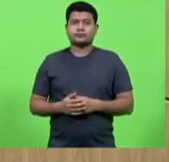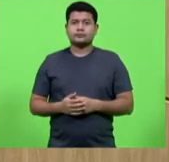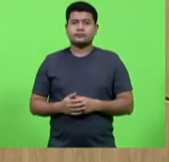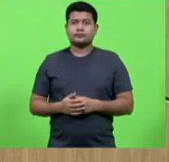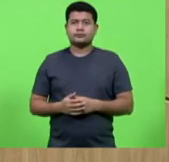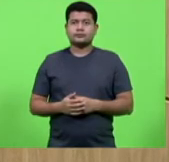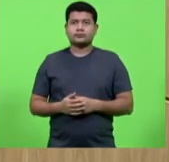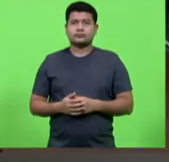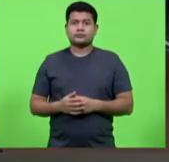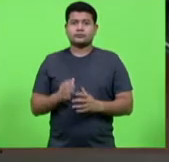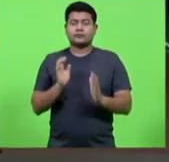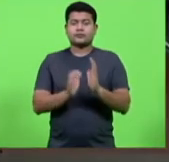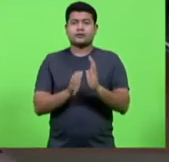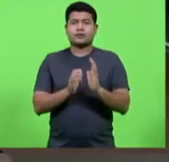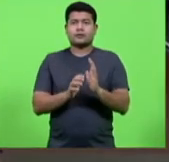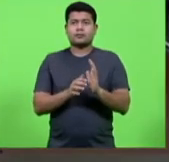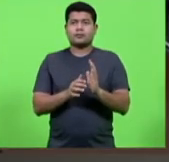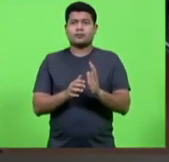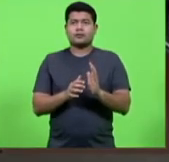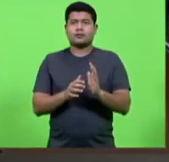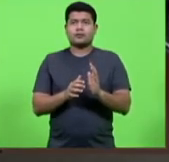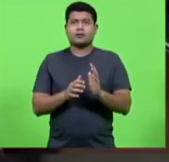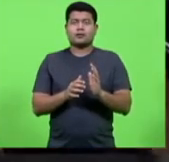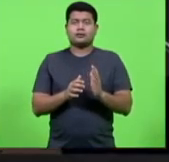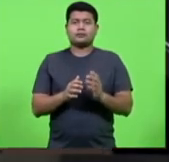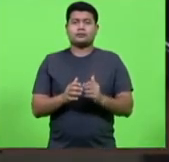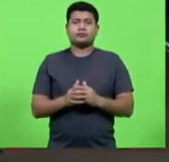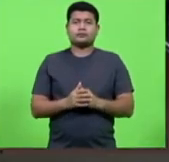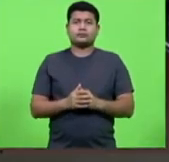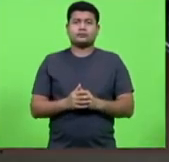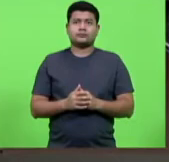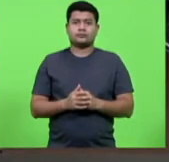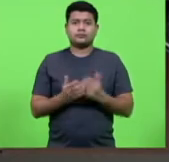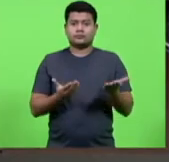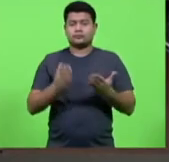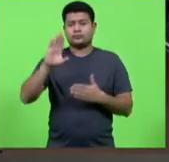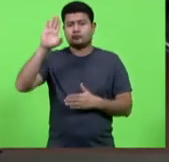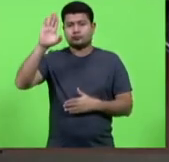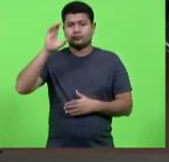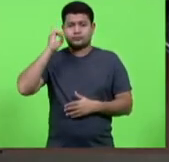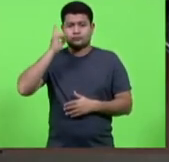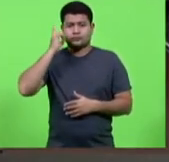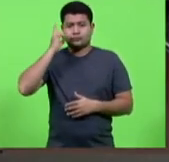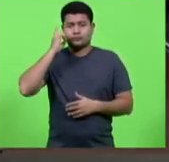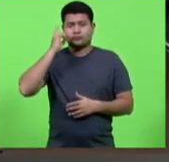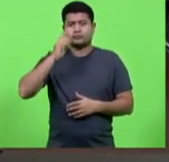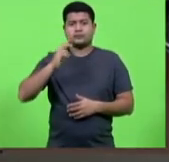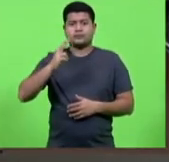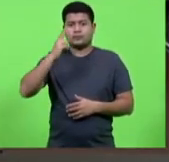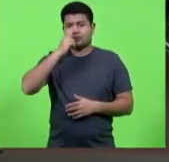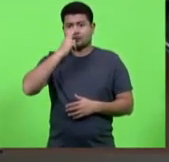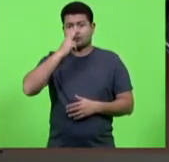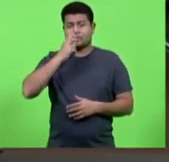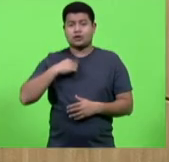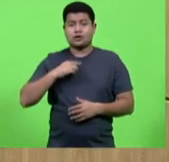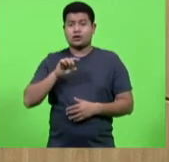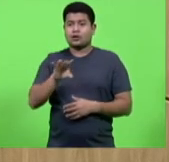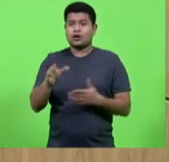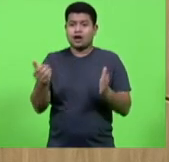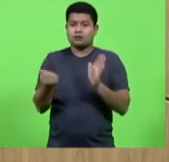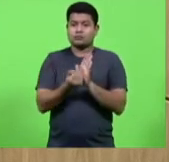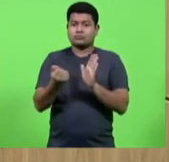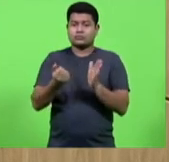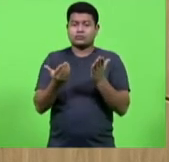o partido que tem... Senhor presidente, uma questão de ordem. Questão de ordem, deputado Nazareno. Eu só queria comunicar a presença aqui do